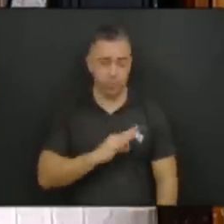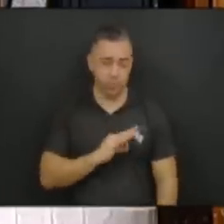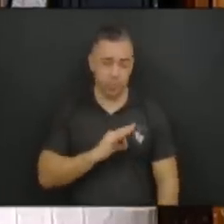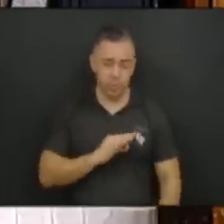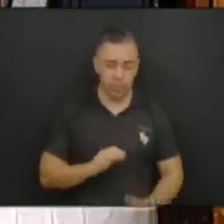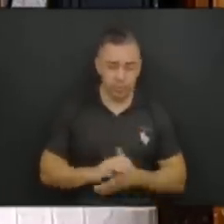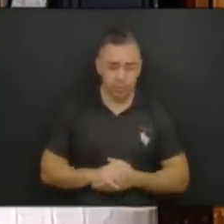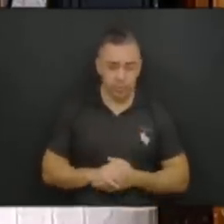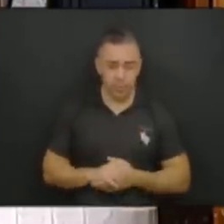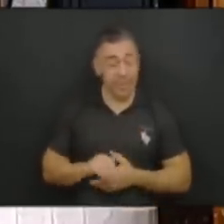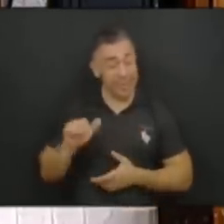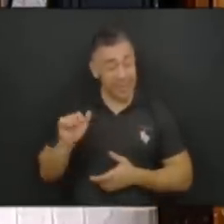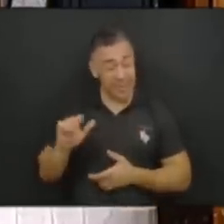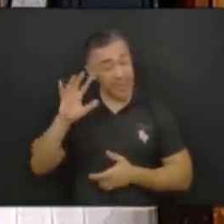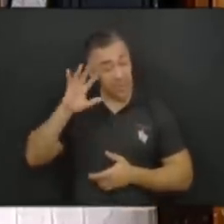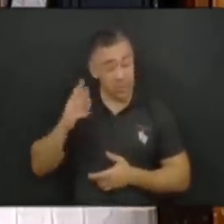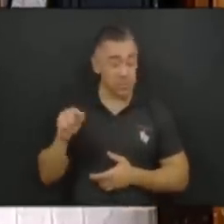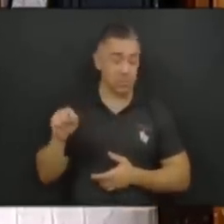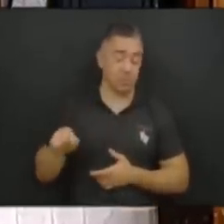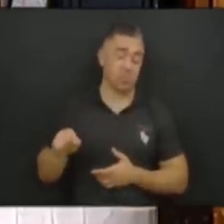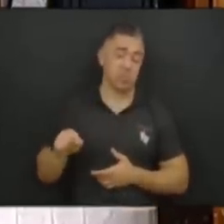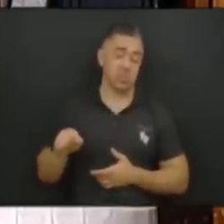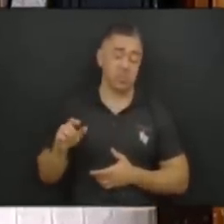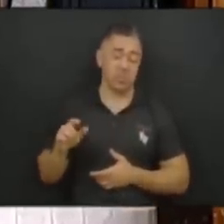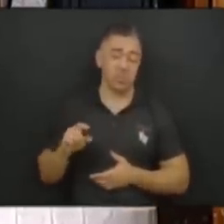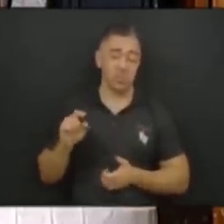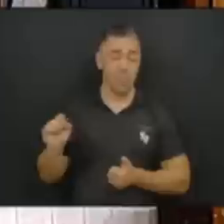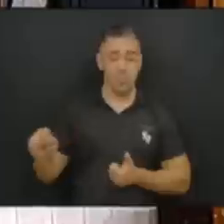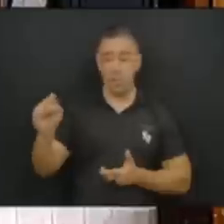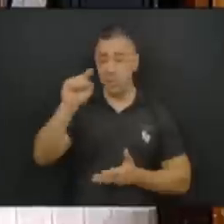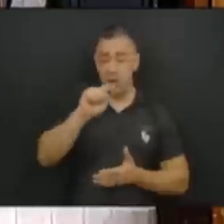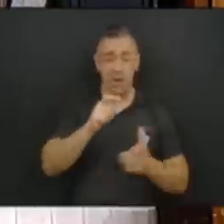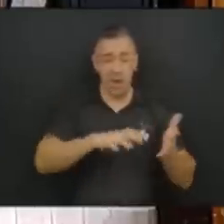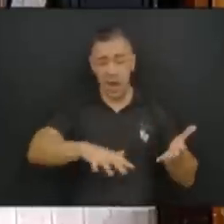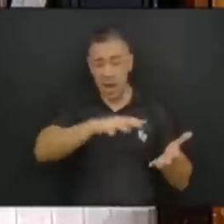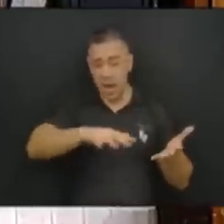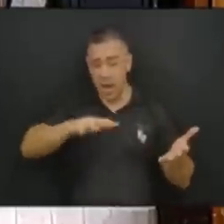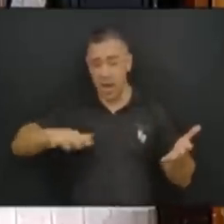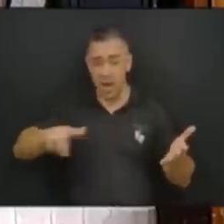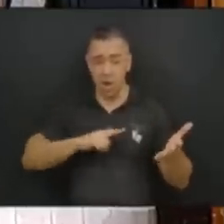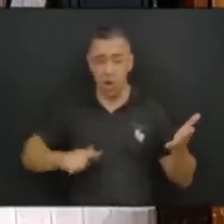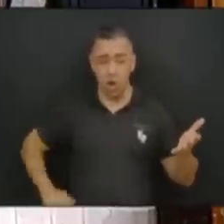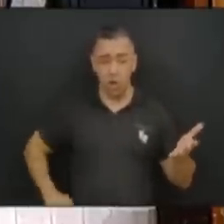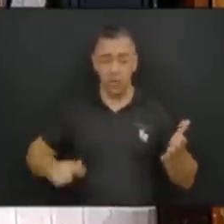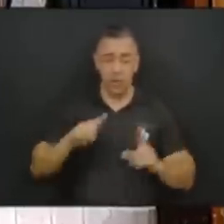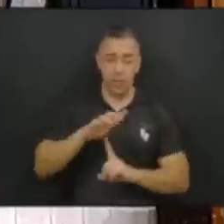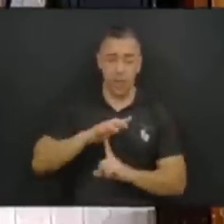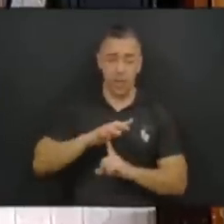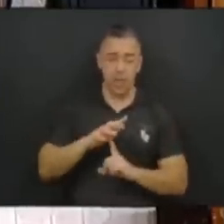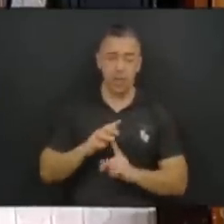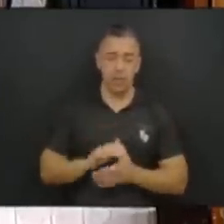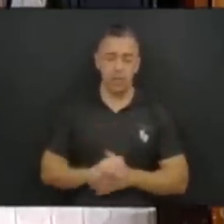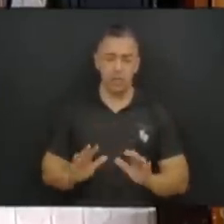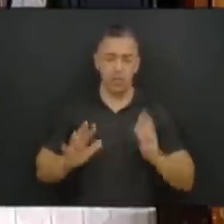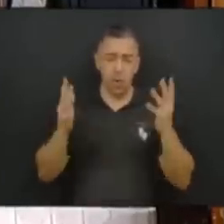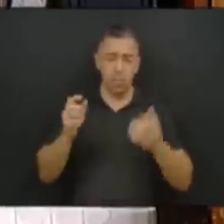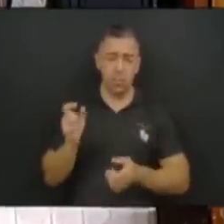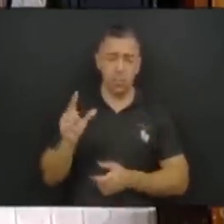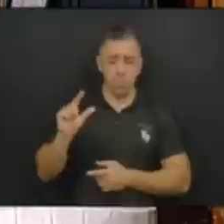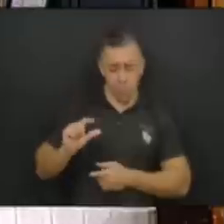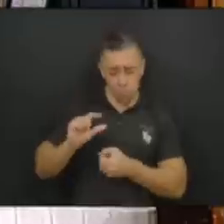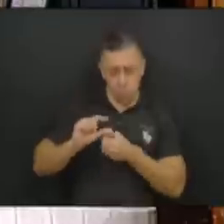policiais e isto tem sido assim em diversas áreas do governo do Paraná com muita espuma para pouco